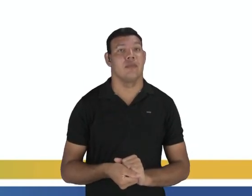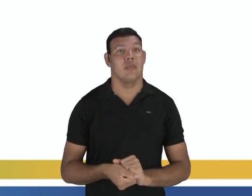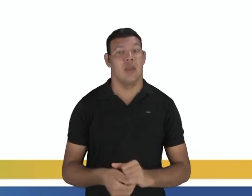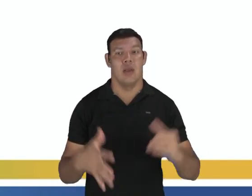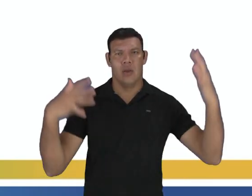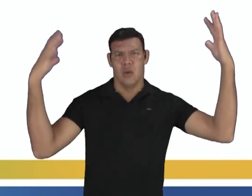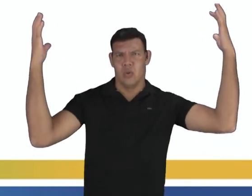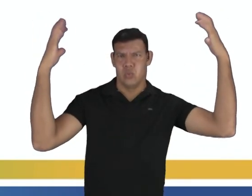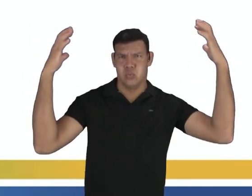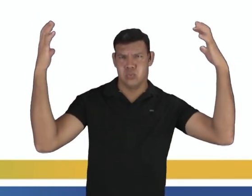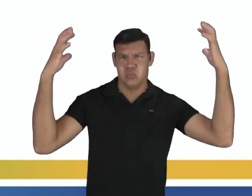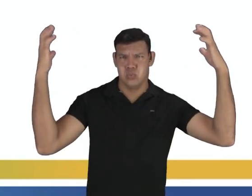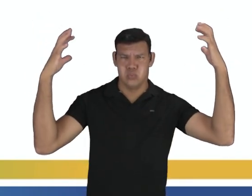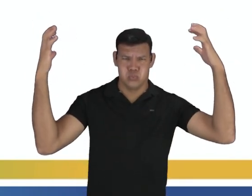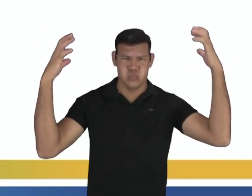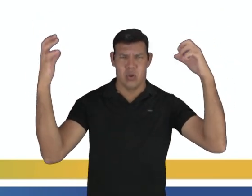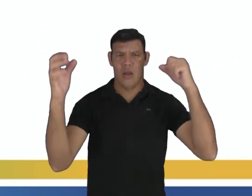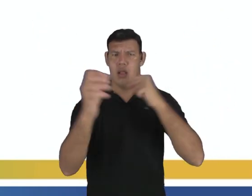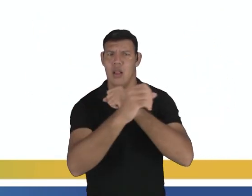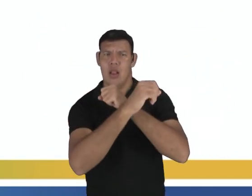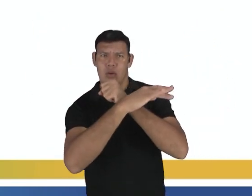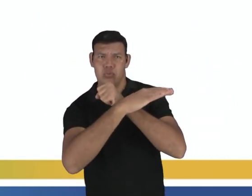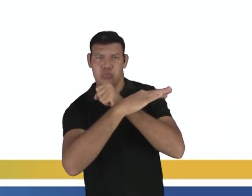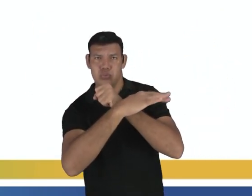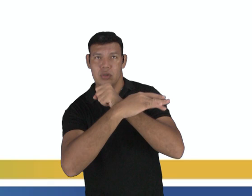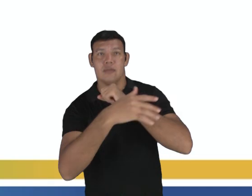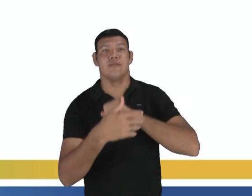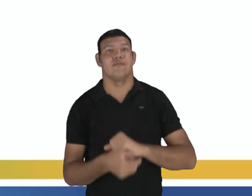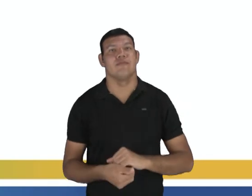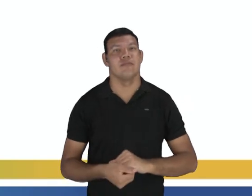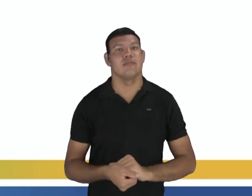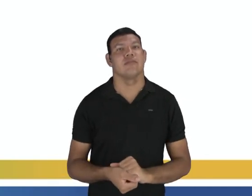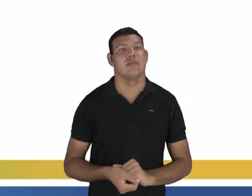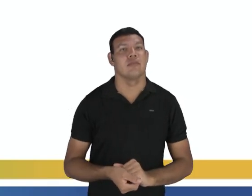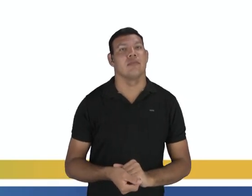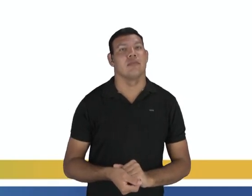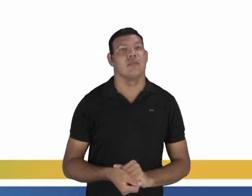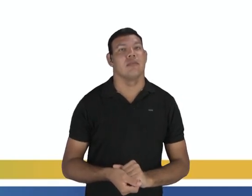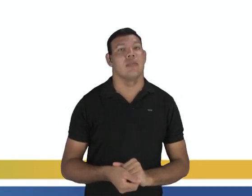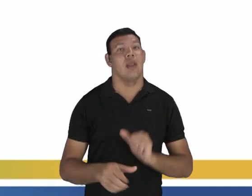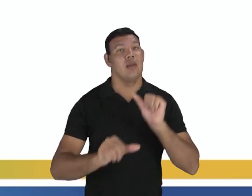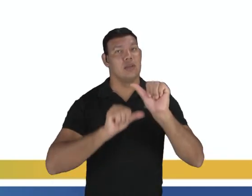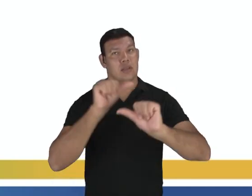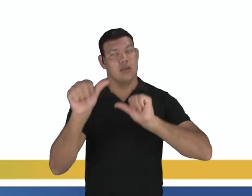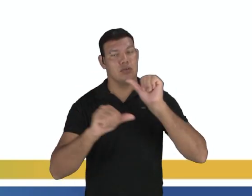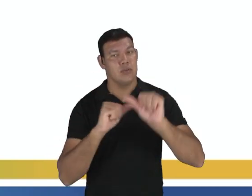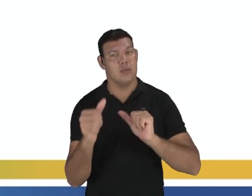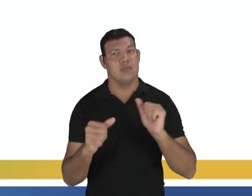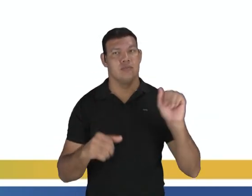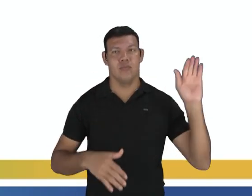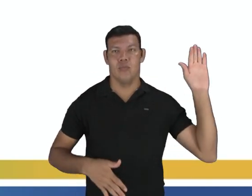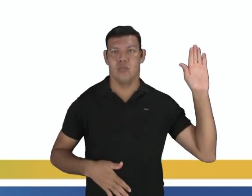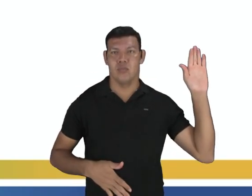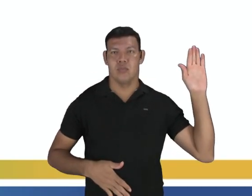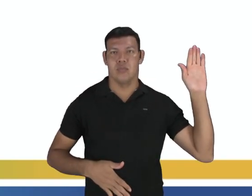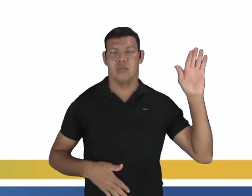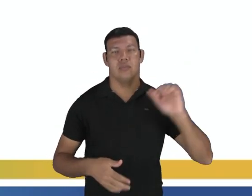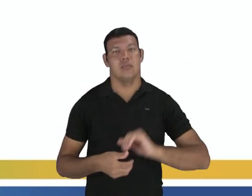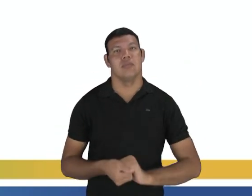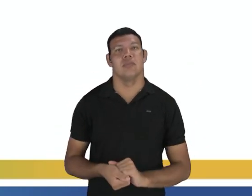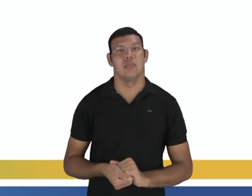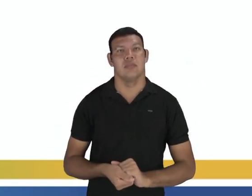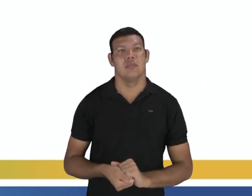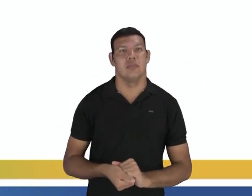e acontece a erosão da superfície dessa estátua, aí a gente vai ter uma transformação química ou